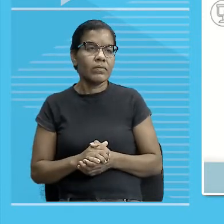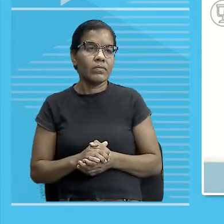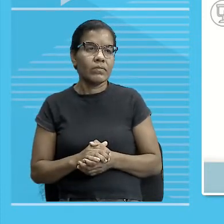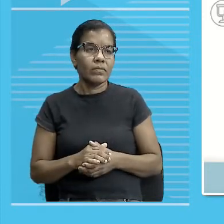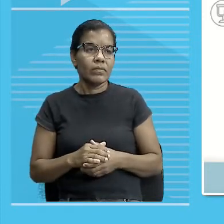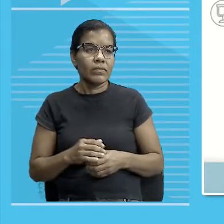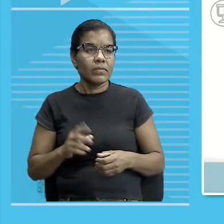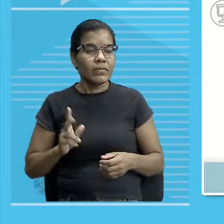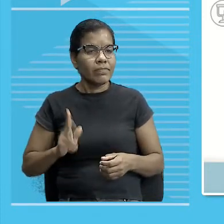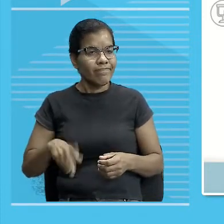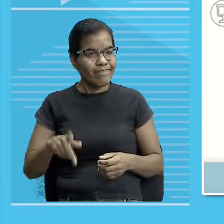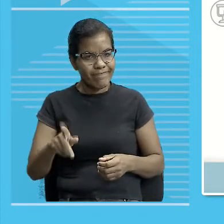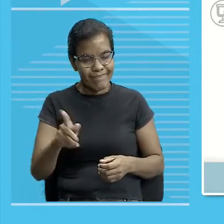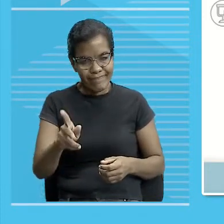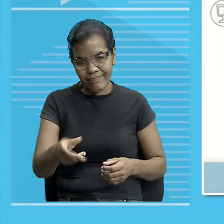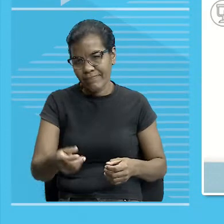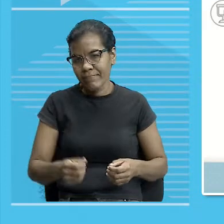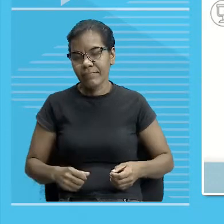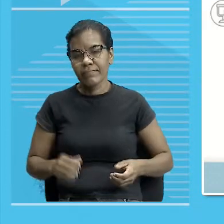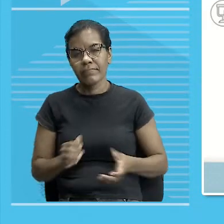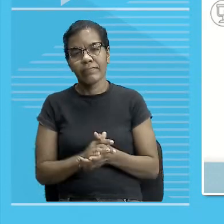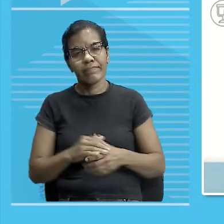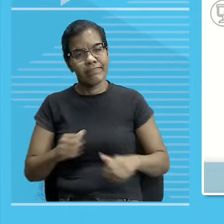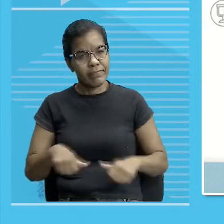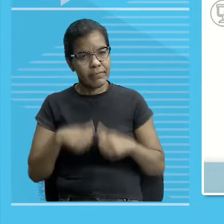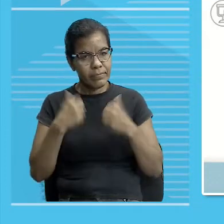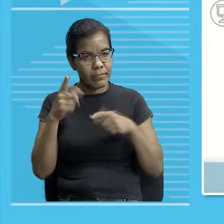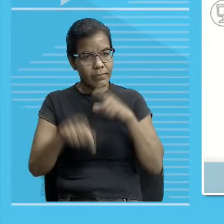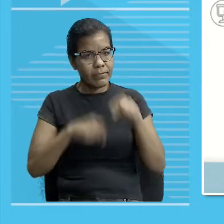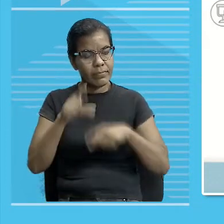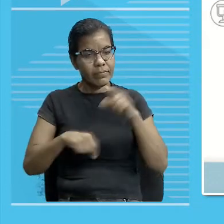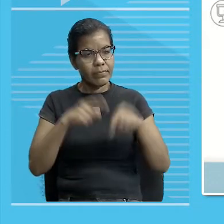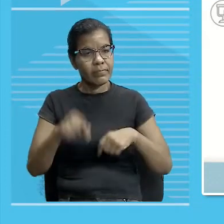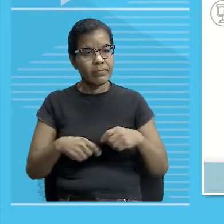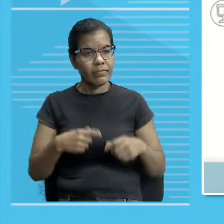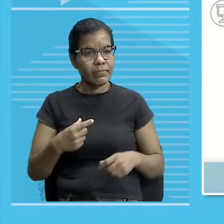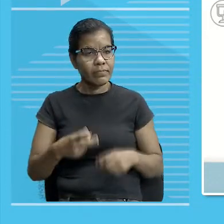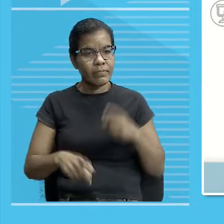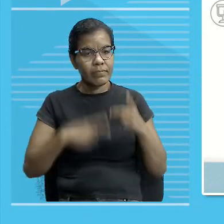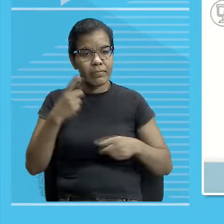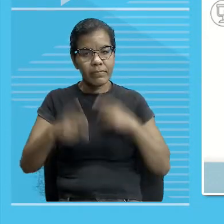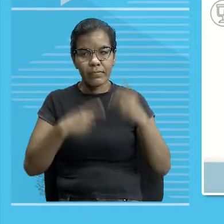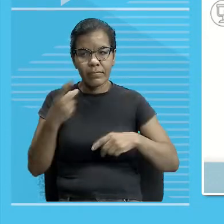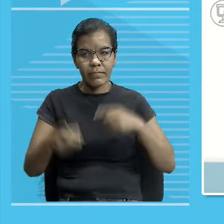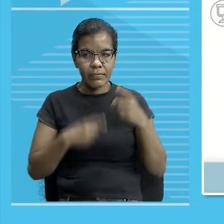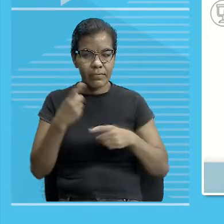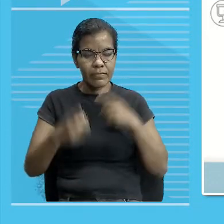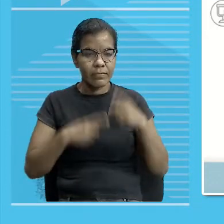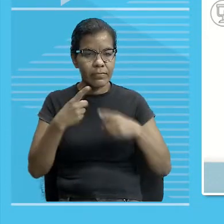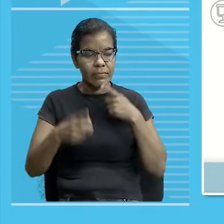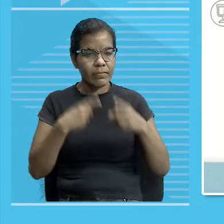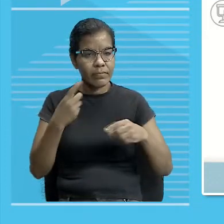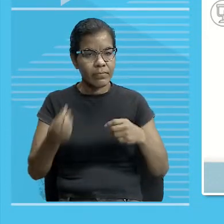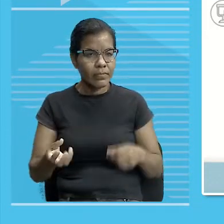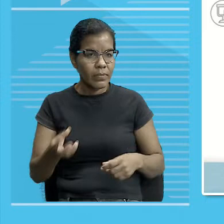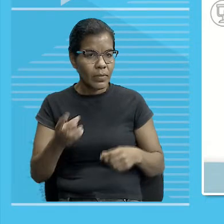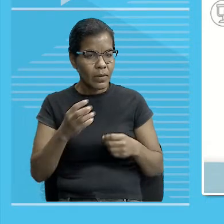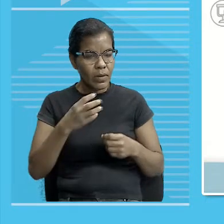sempre foi e sempre será a melhor opção. Diálogo aberto com os